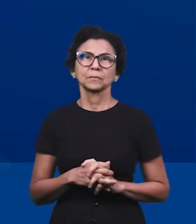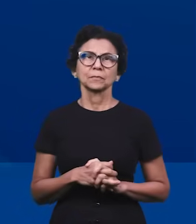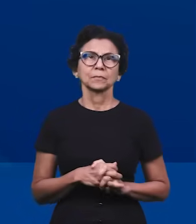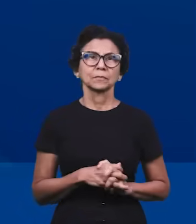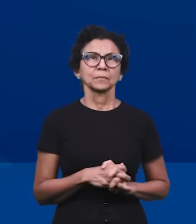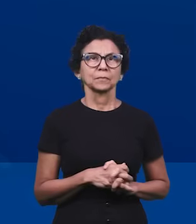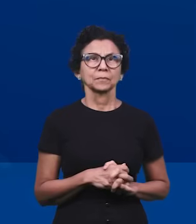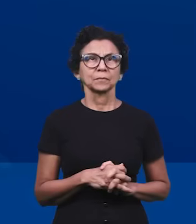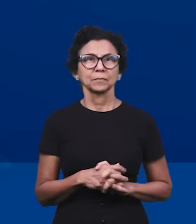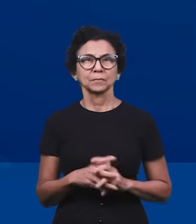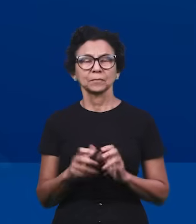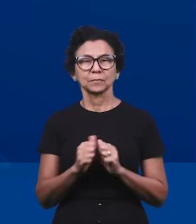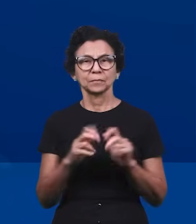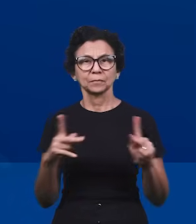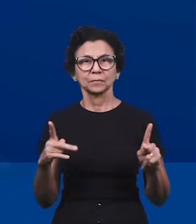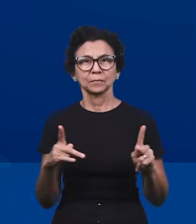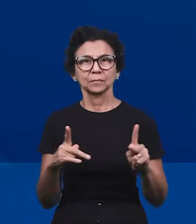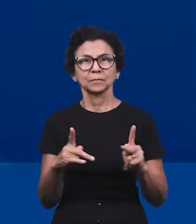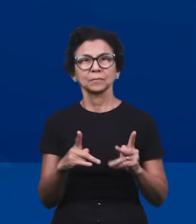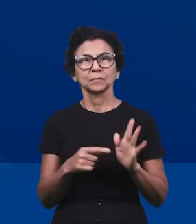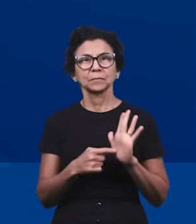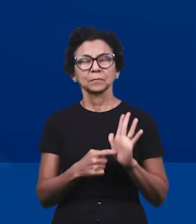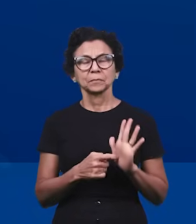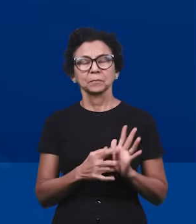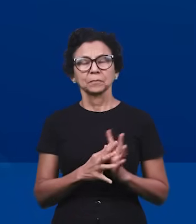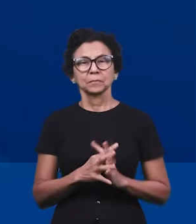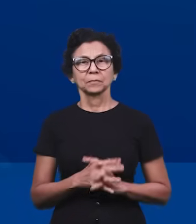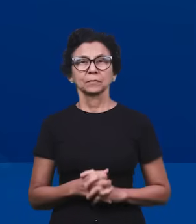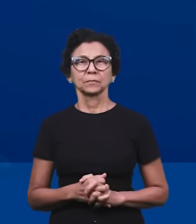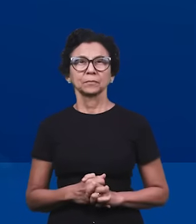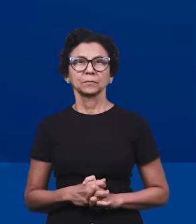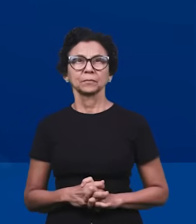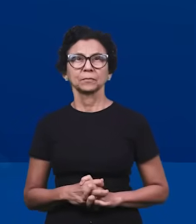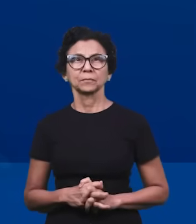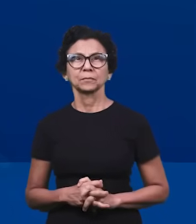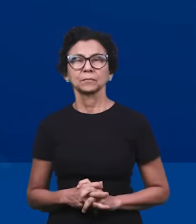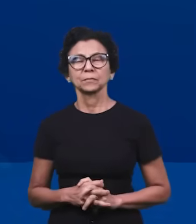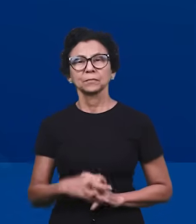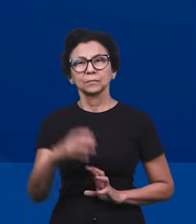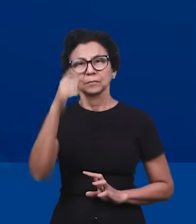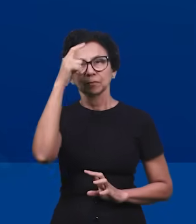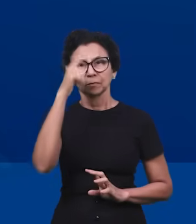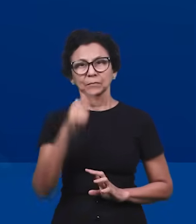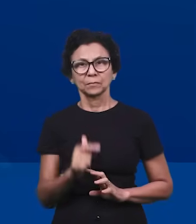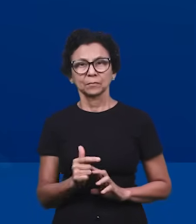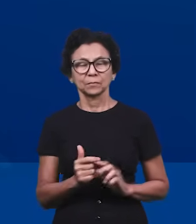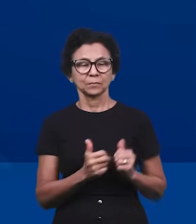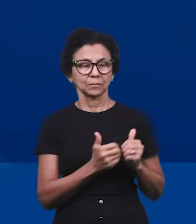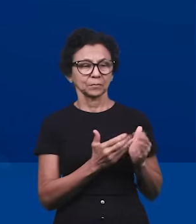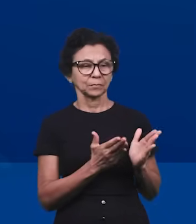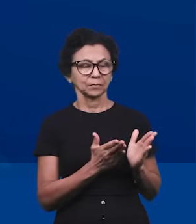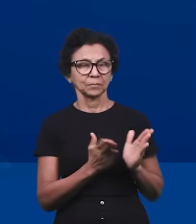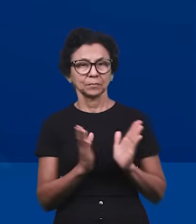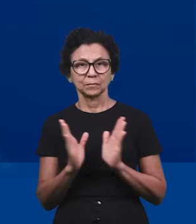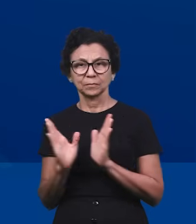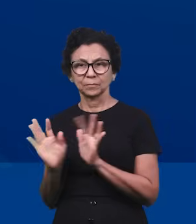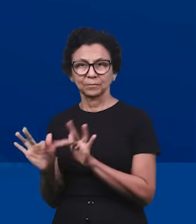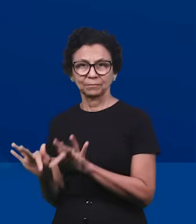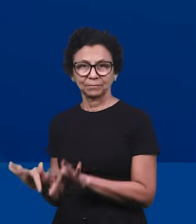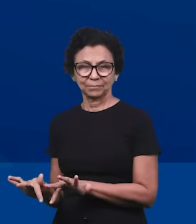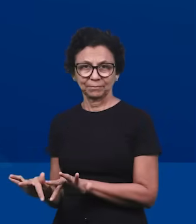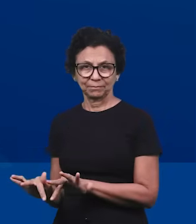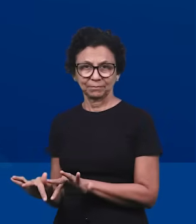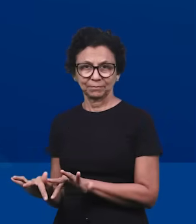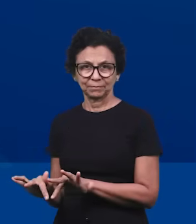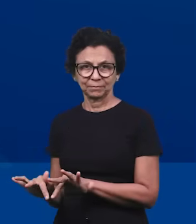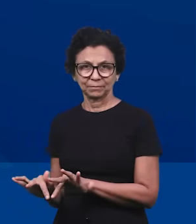que está em Apocalipse, capítulo 1, verso 8, que nos diz assim: Eu sou o Alfa e o Ômega, o princípio e o